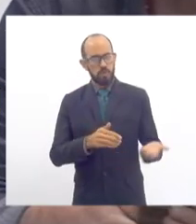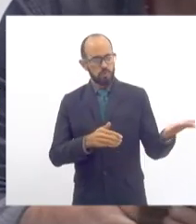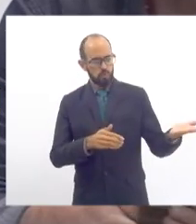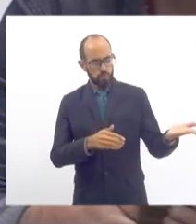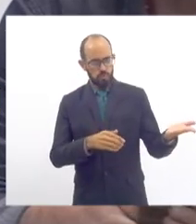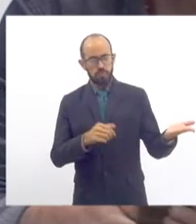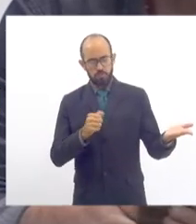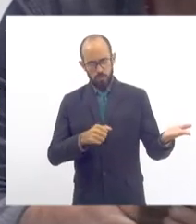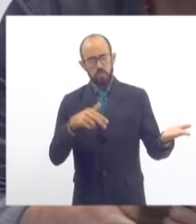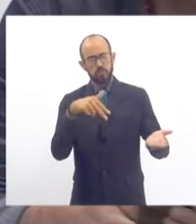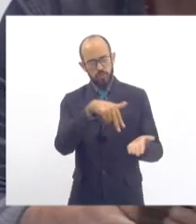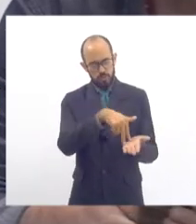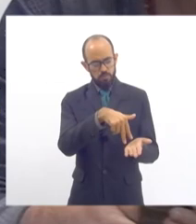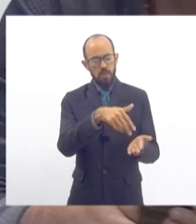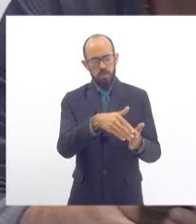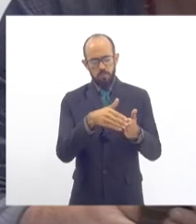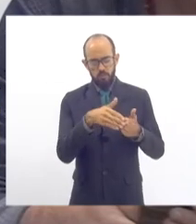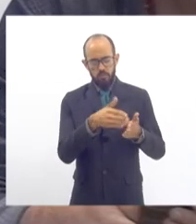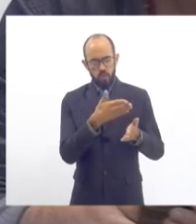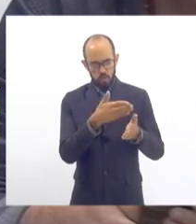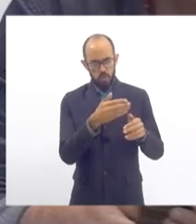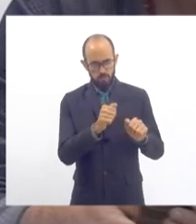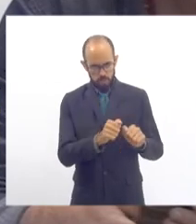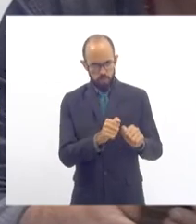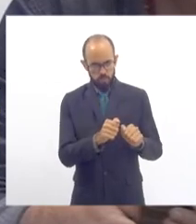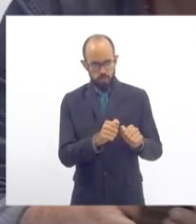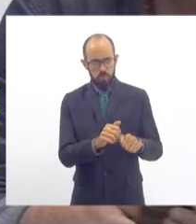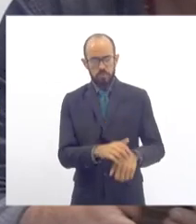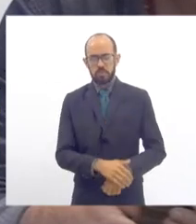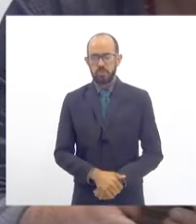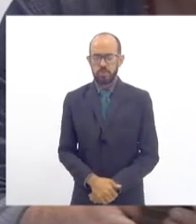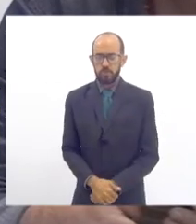falar de pé para que todos possam te ver, se não te incomodar, por favor.